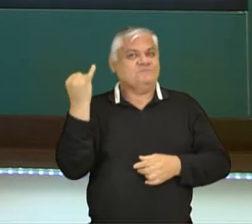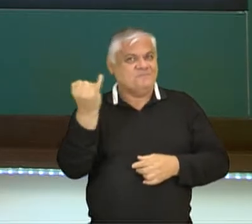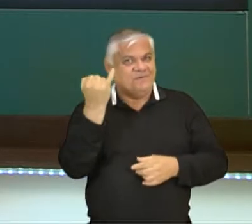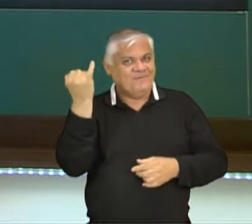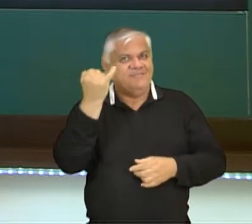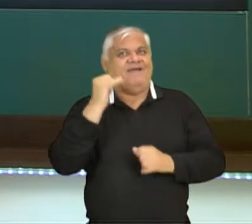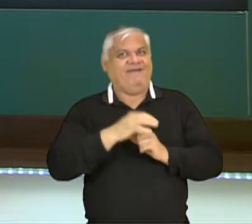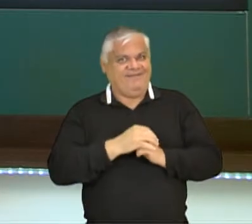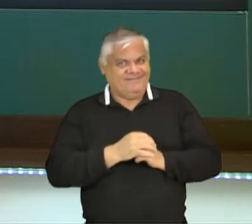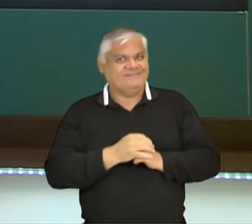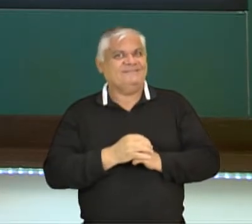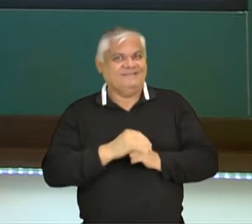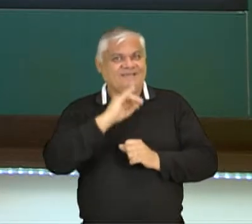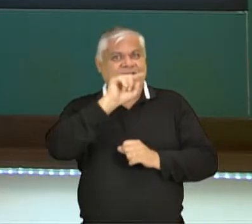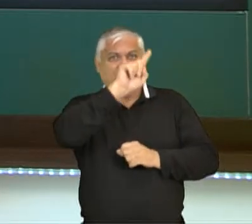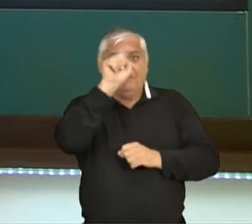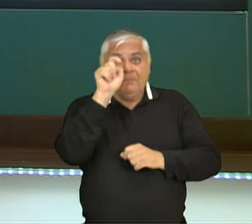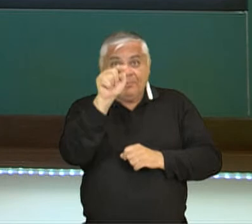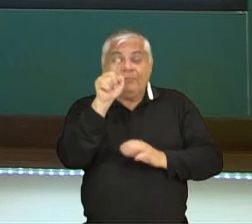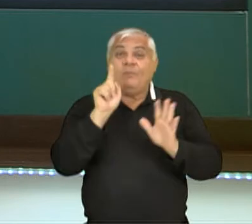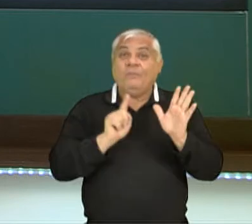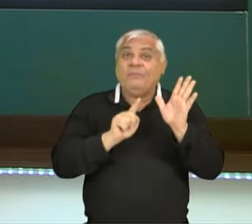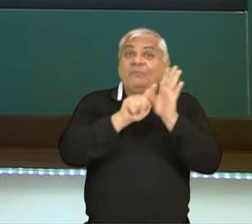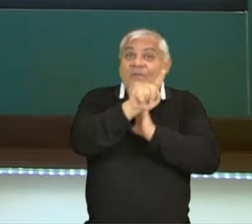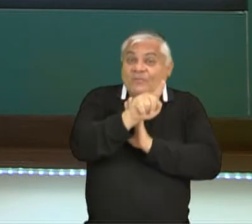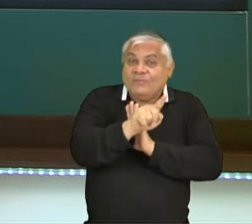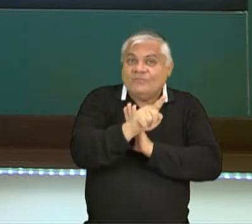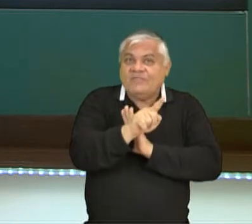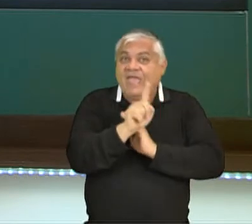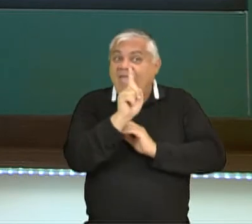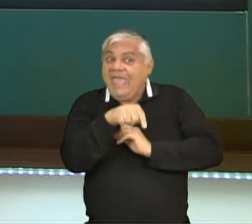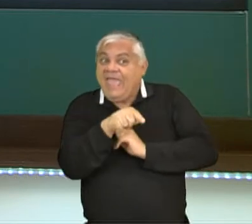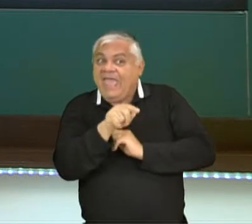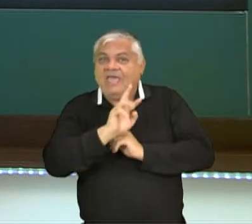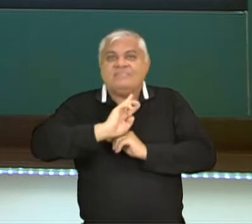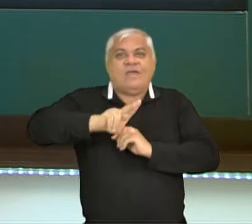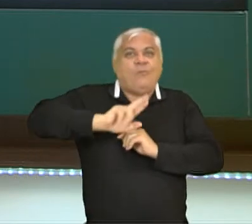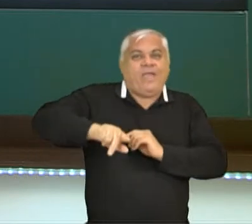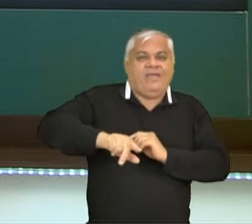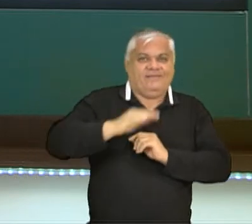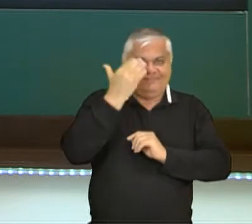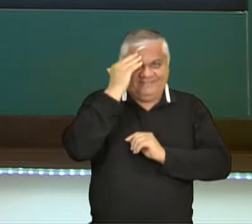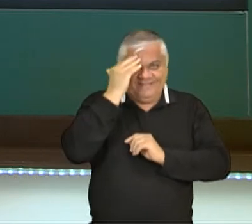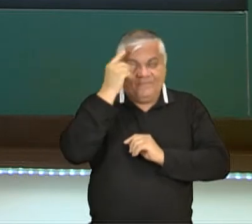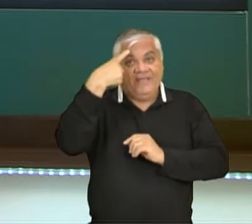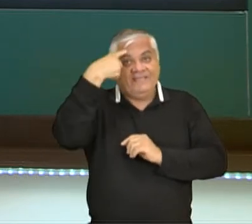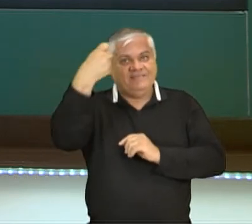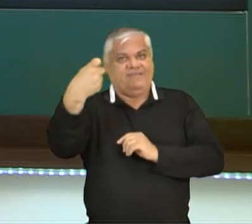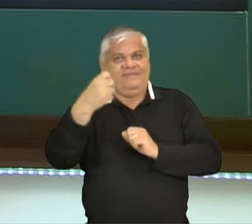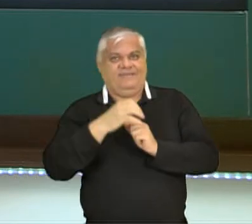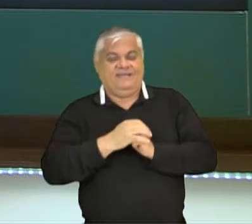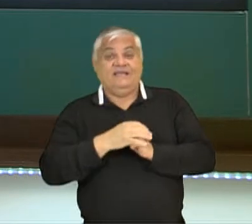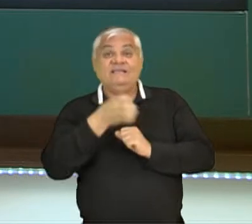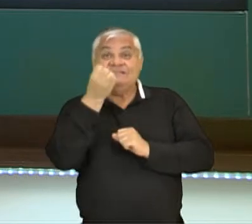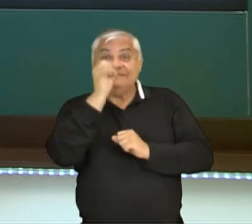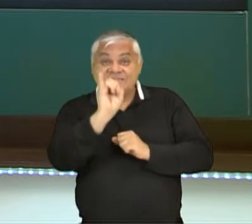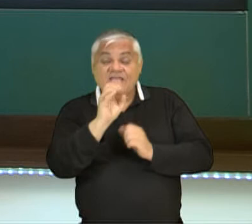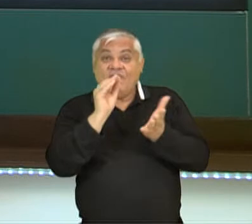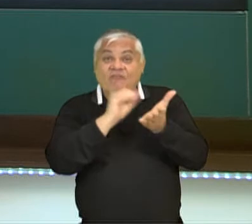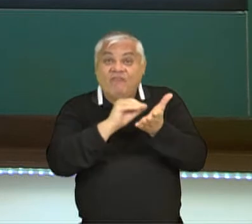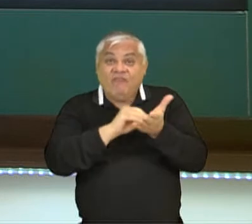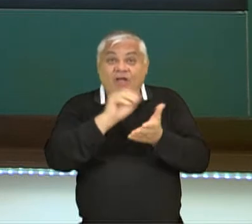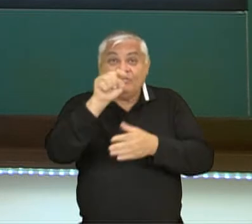gente utilizar o ponto de interrogação numa frase, num enunciado, para expressar uma ideia. A falta do ponto